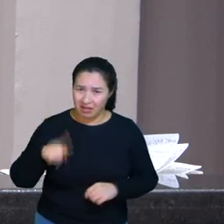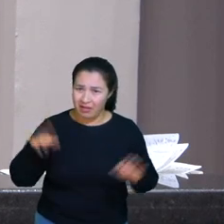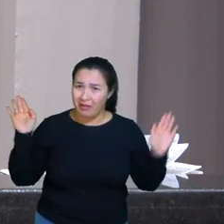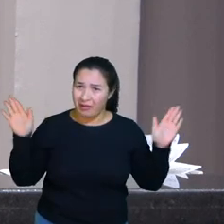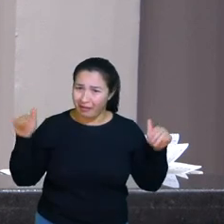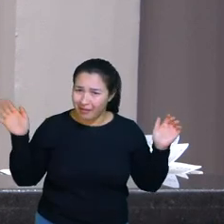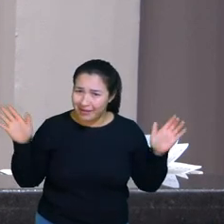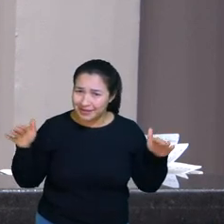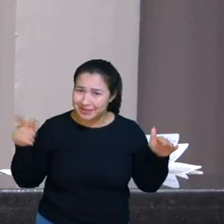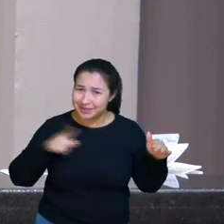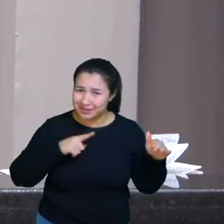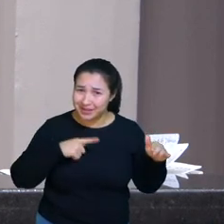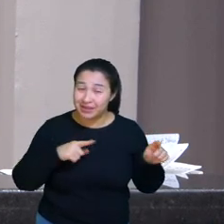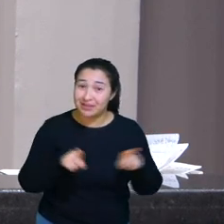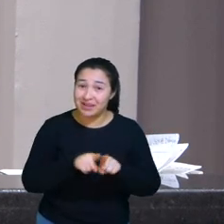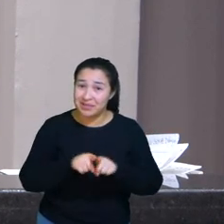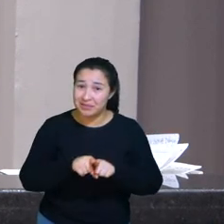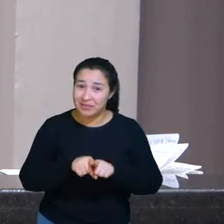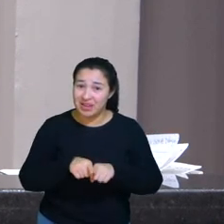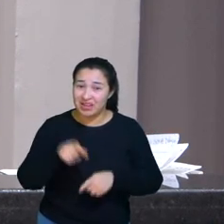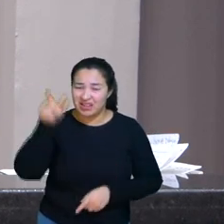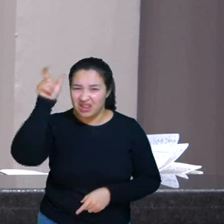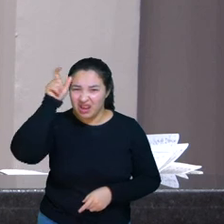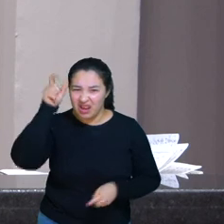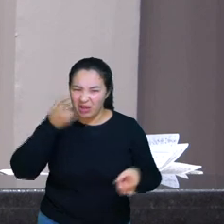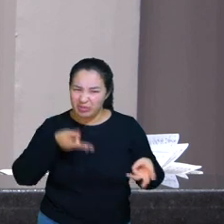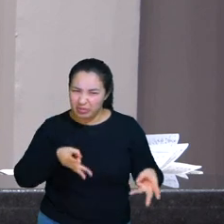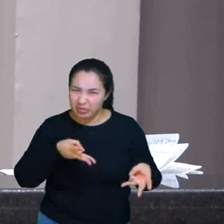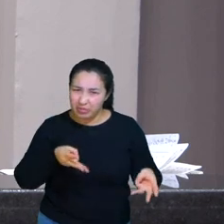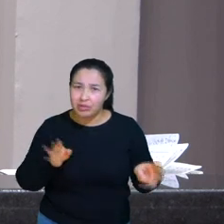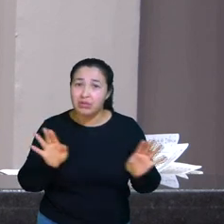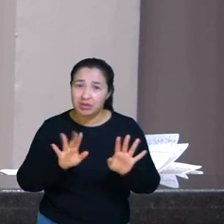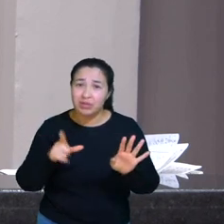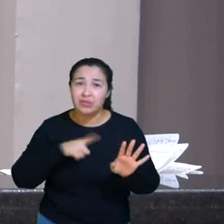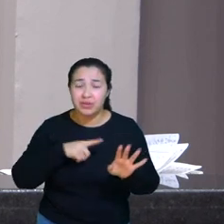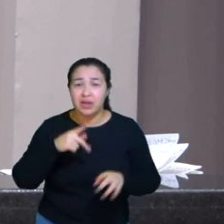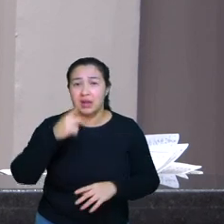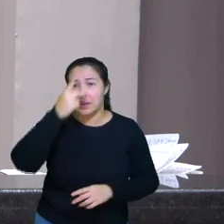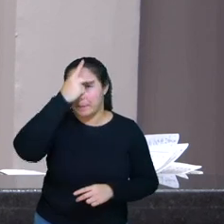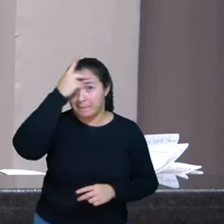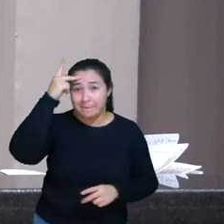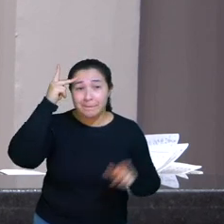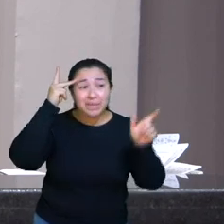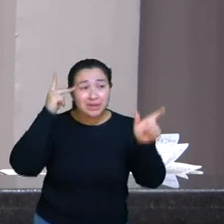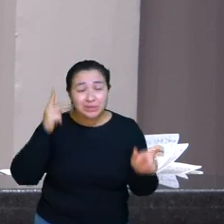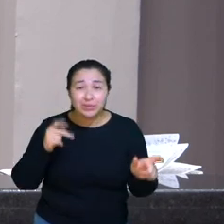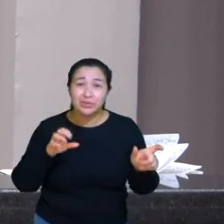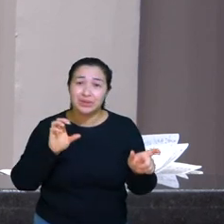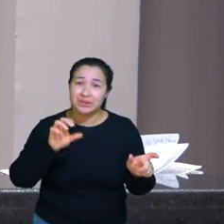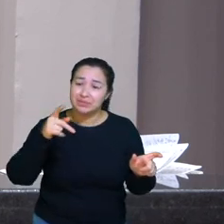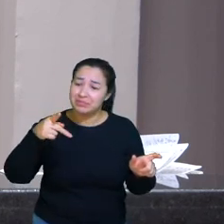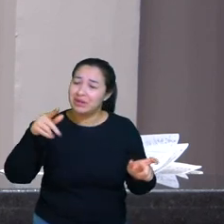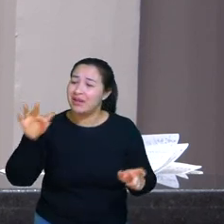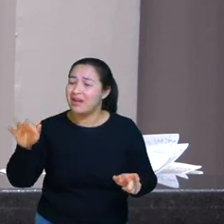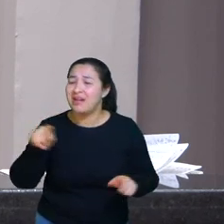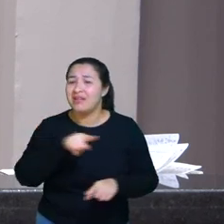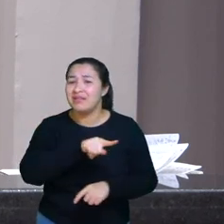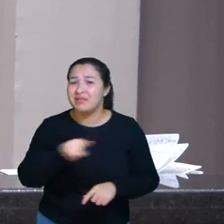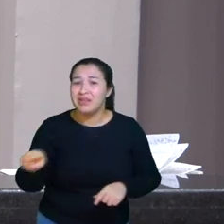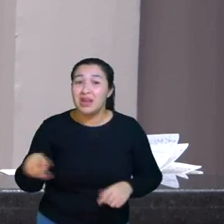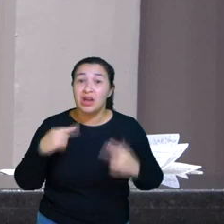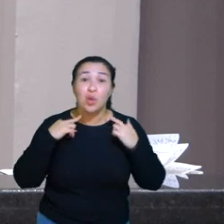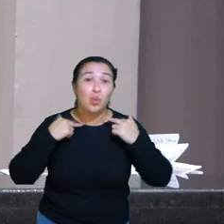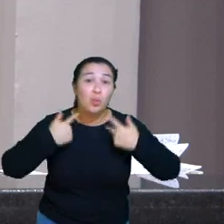demônios Ainda bem é povoados por ser humano matrícula CPF gente que sofre que chora e que ama mas tenham